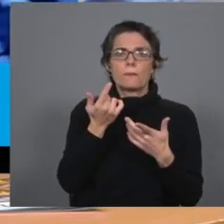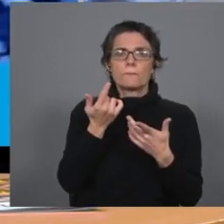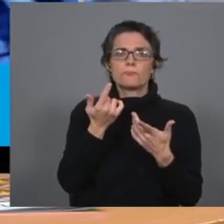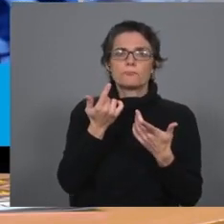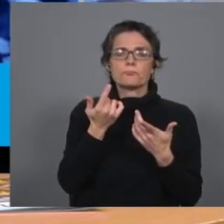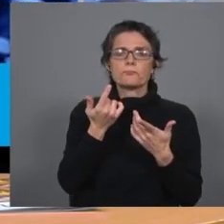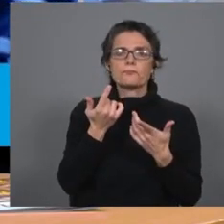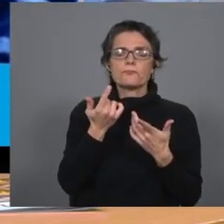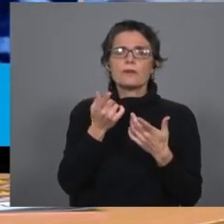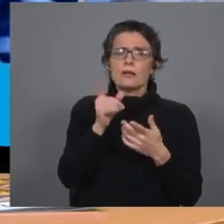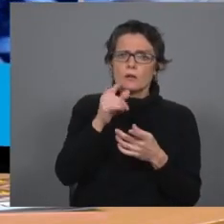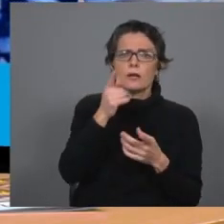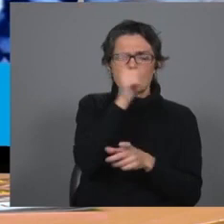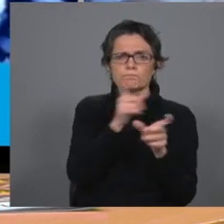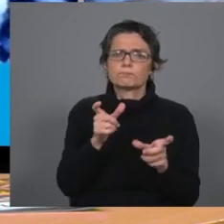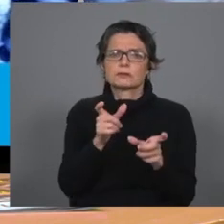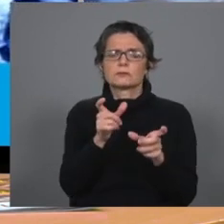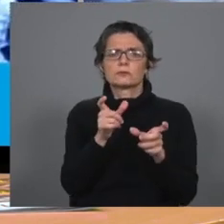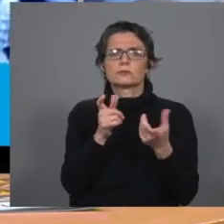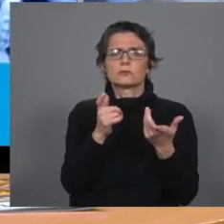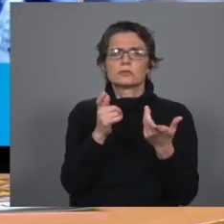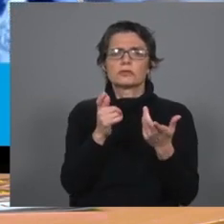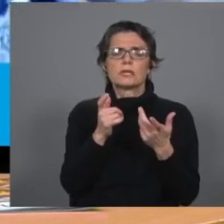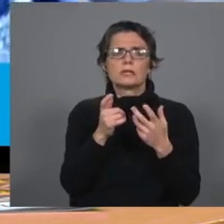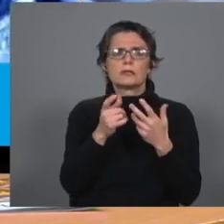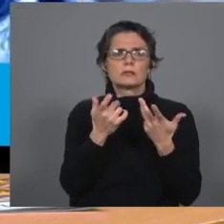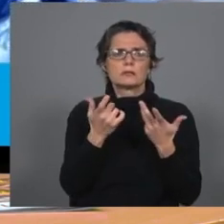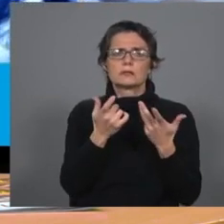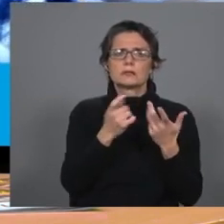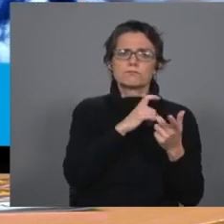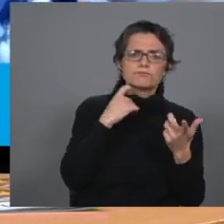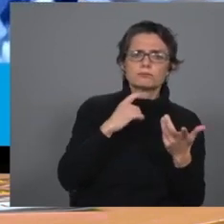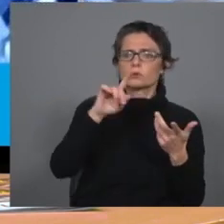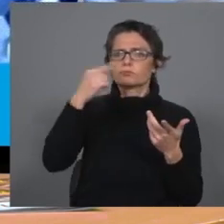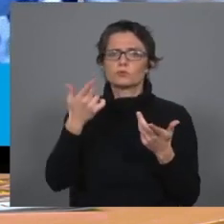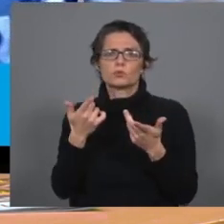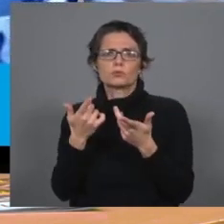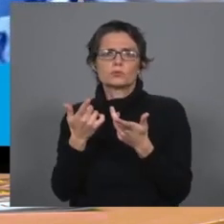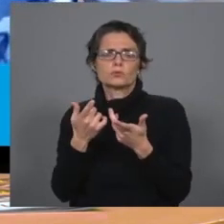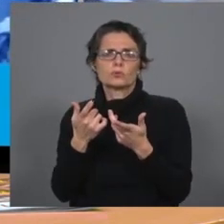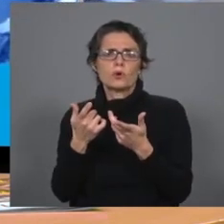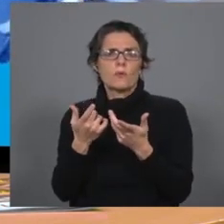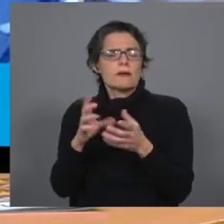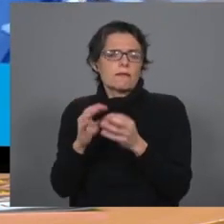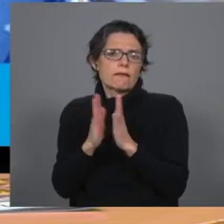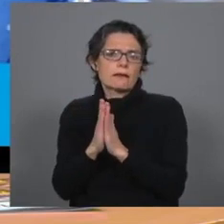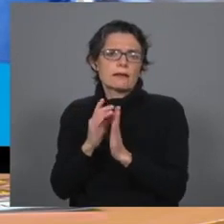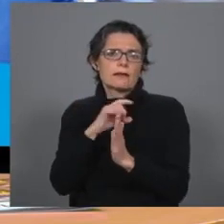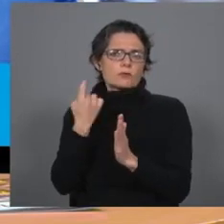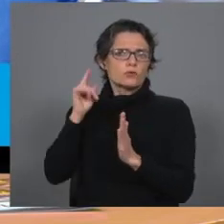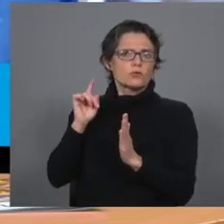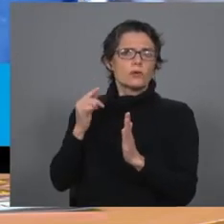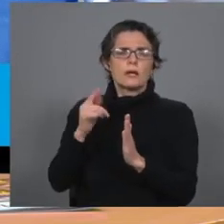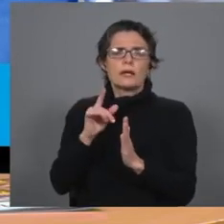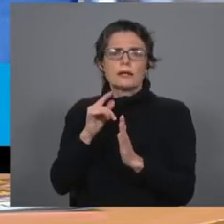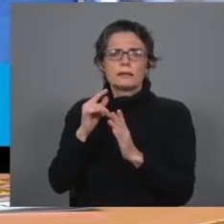irmãos se dedicam mais à parte da promoção humana, os sacerdotes mais à parte dos sacramentos e da proclamação da palavra